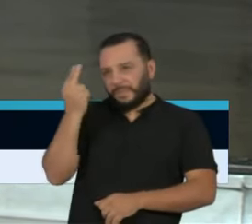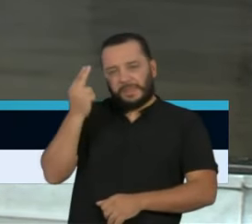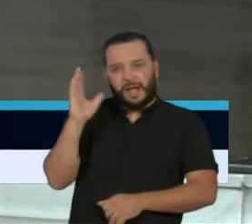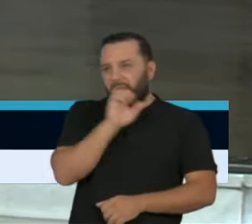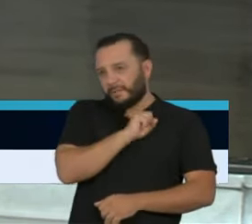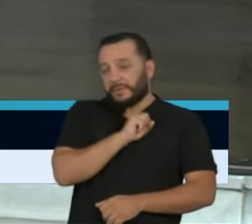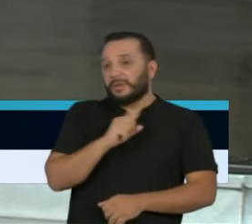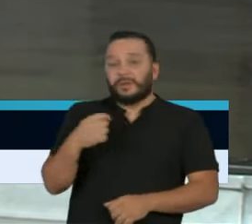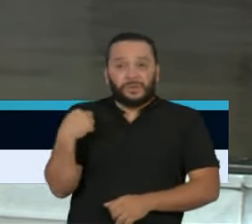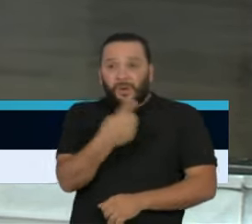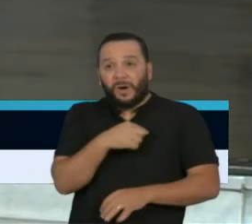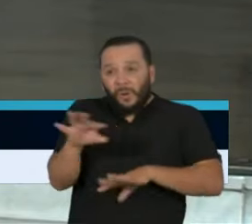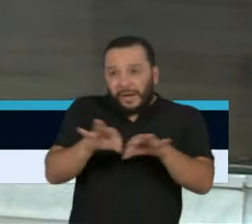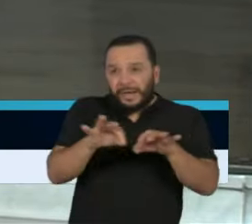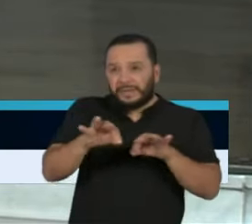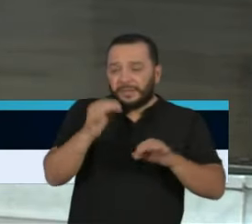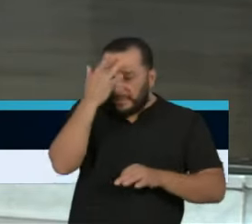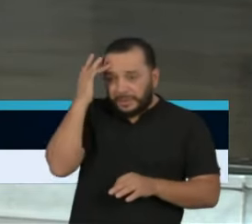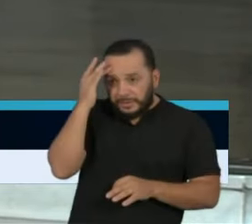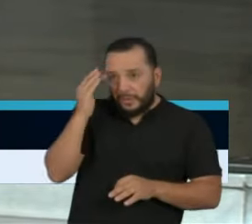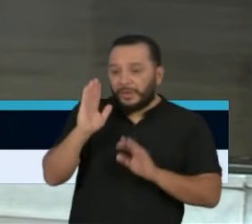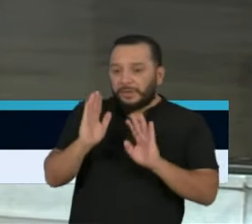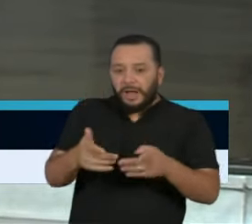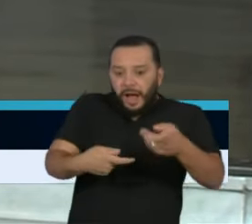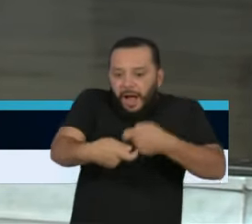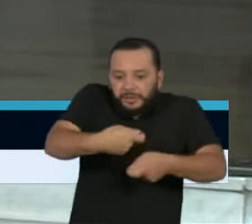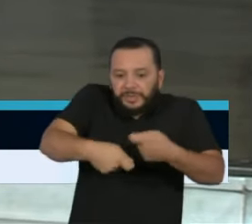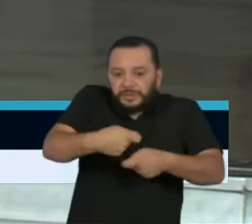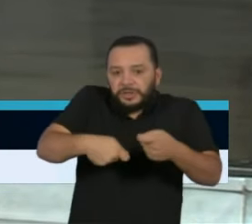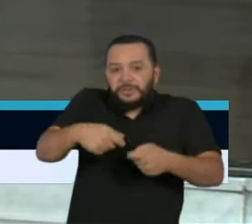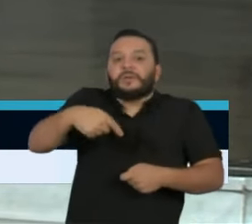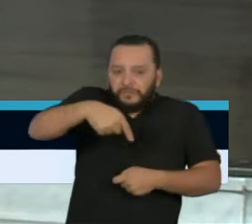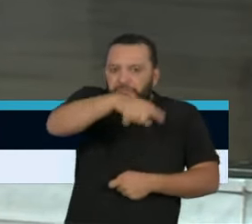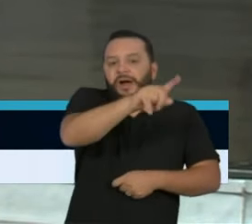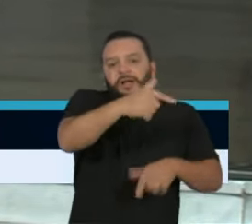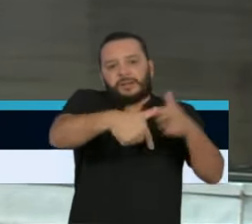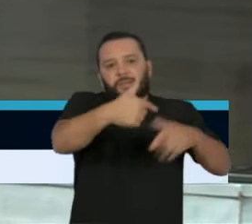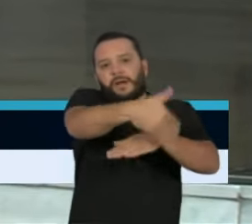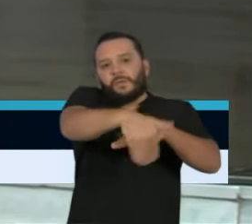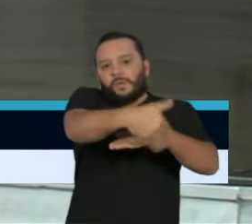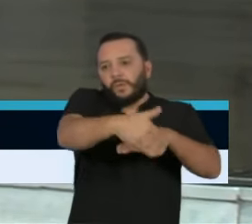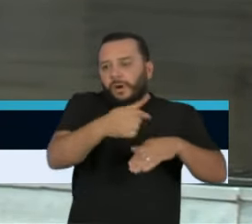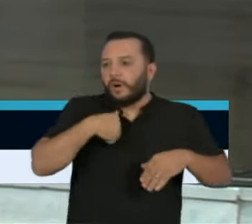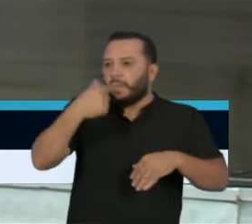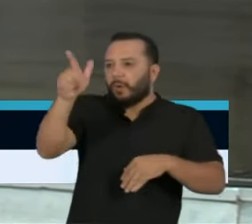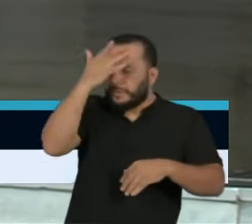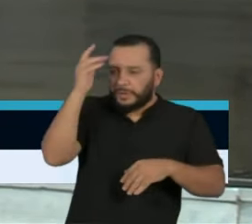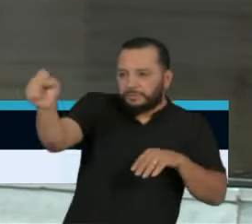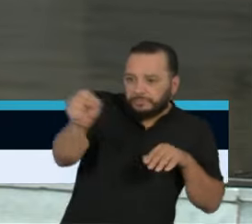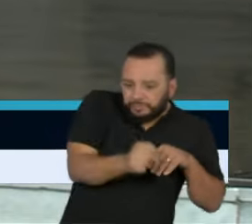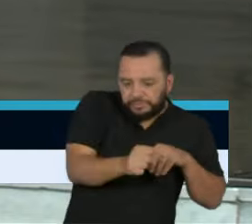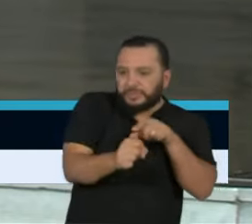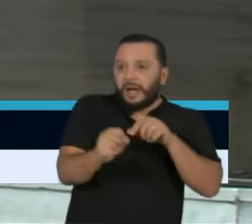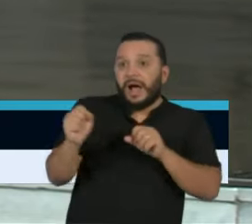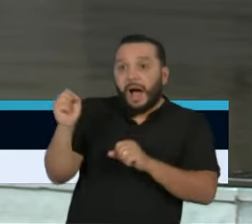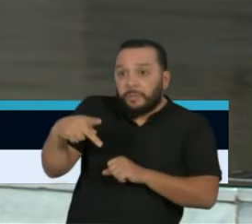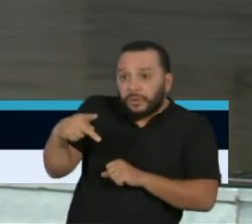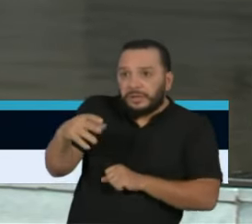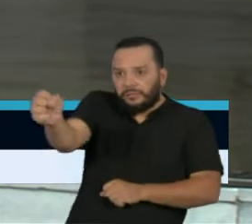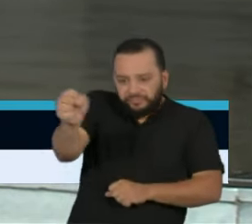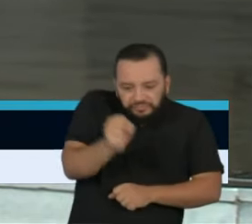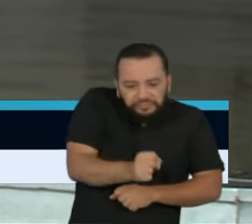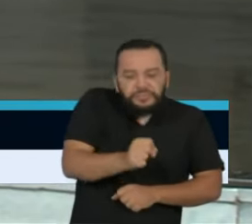reorganização interna para levar o pessoal do administrativo para o front, para poder, de alguma forma, responder a essa